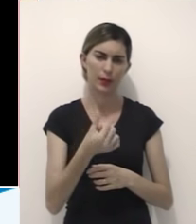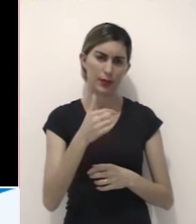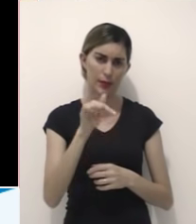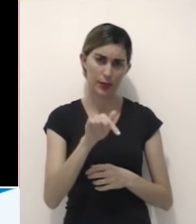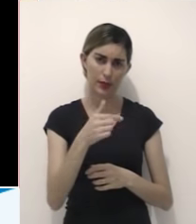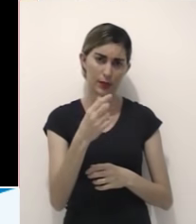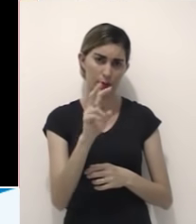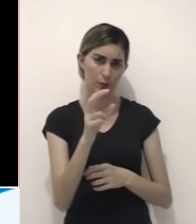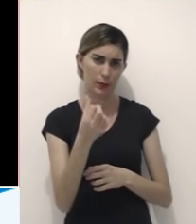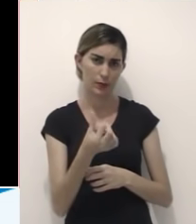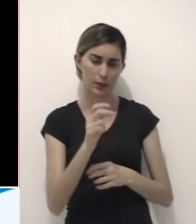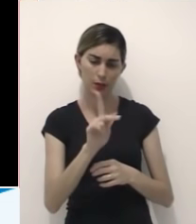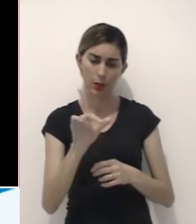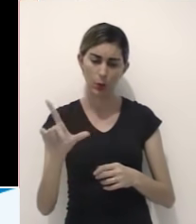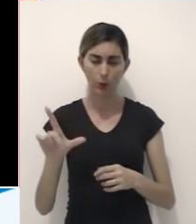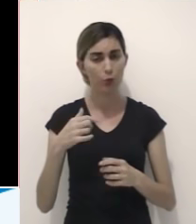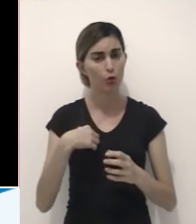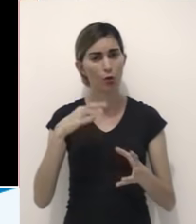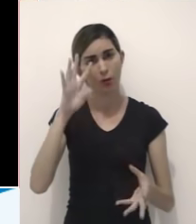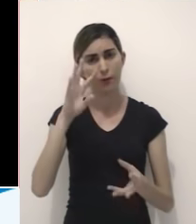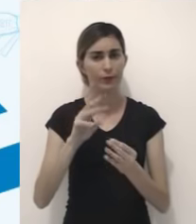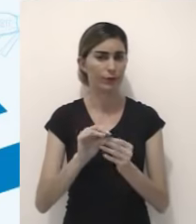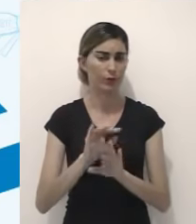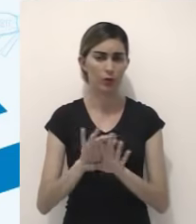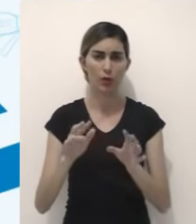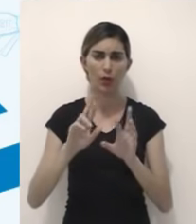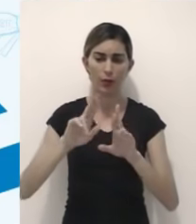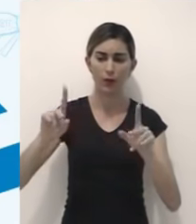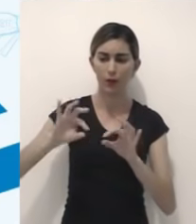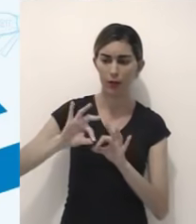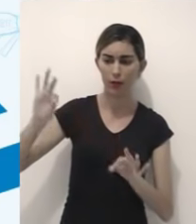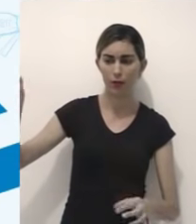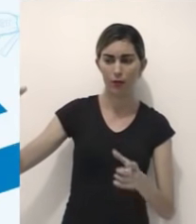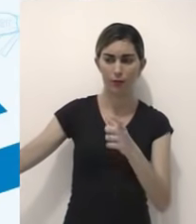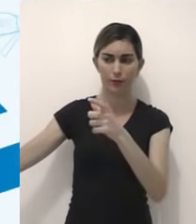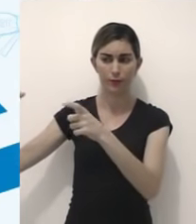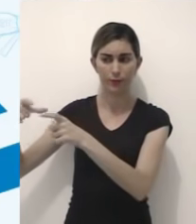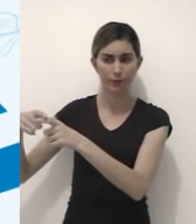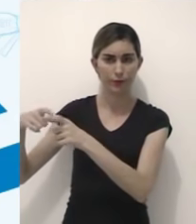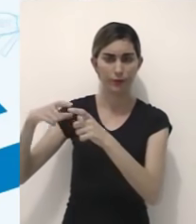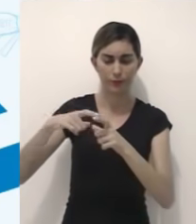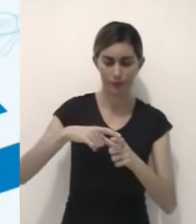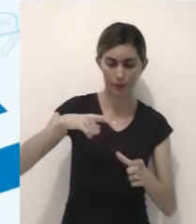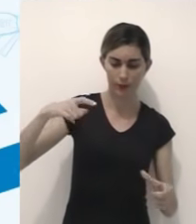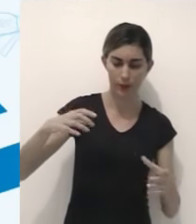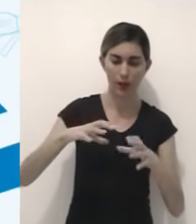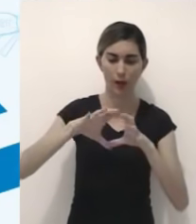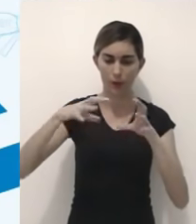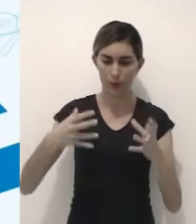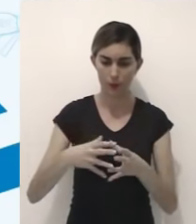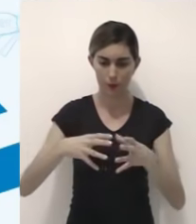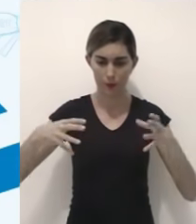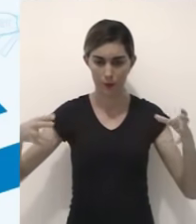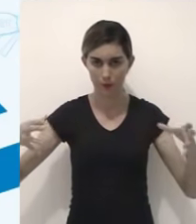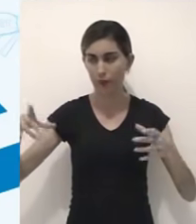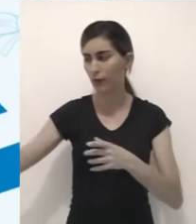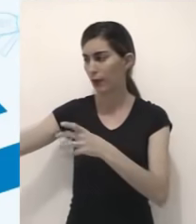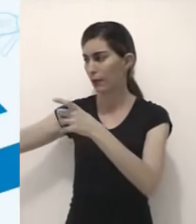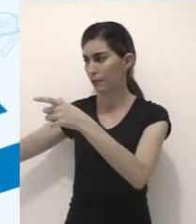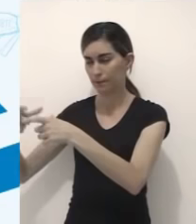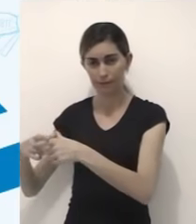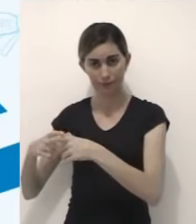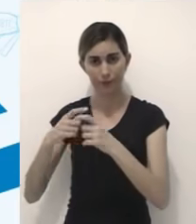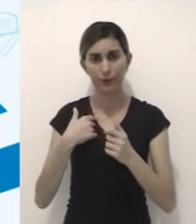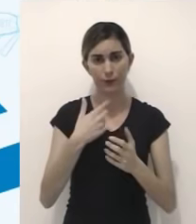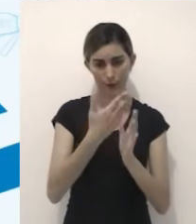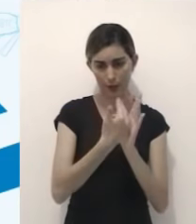12.756 quilômetros. Então, essa aí é só para você ter uma noção da diferença de tamanho entre as duas. Porque nas imagens que nós